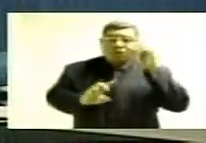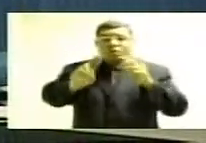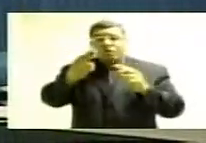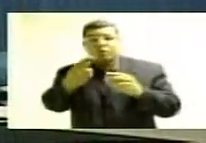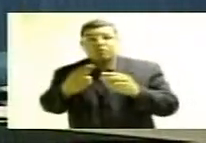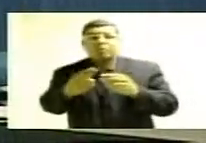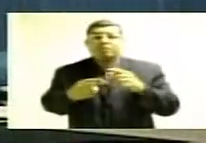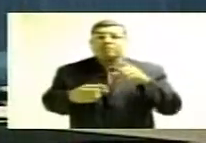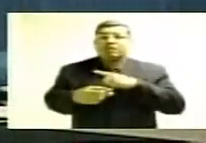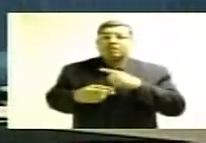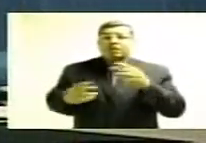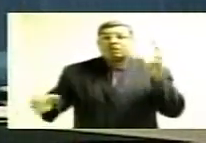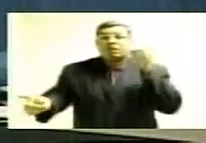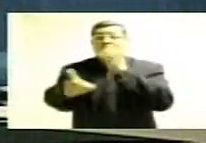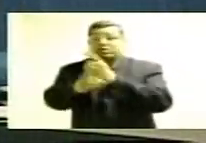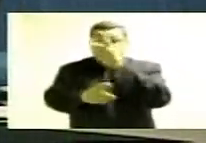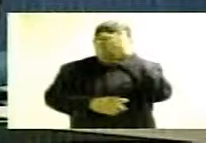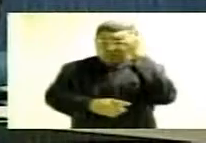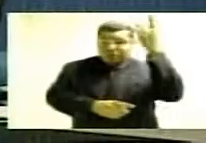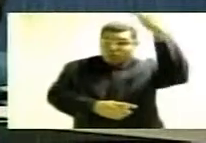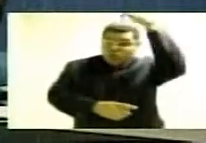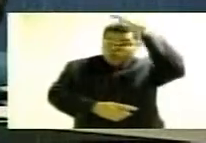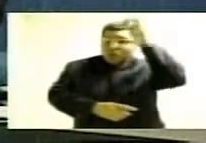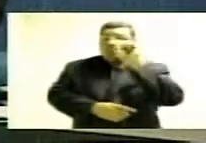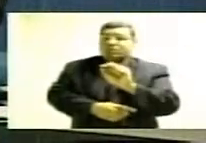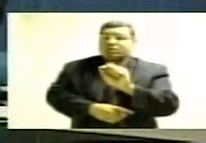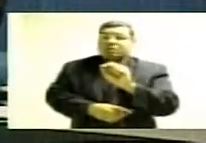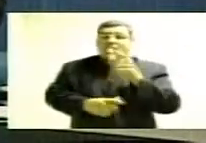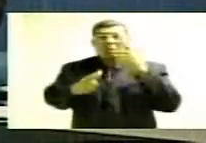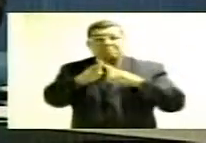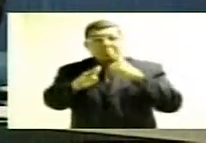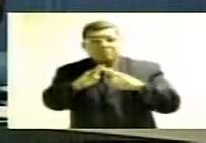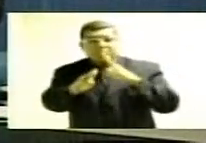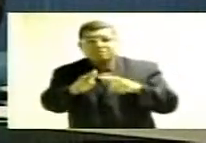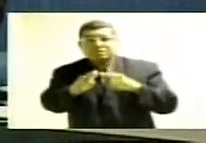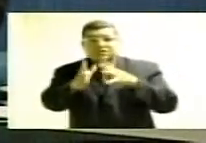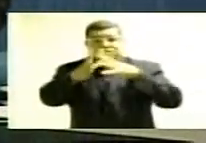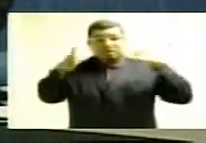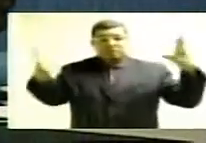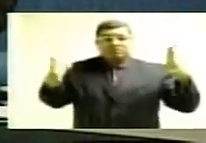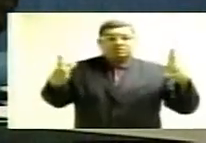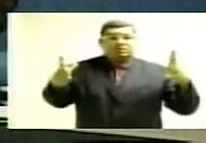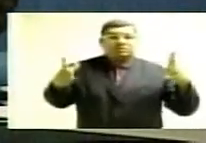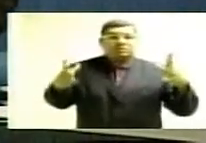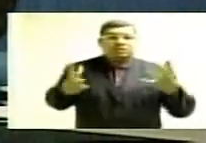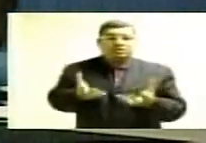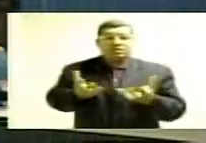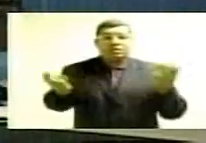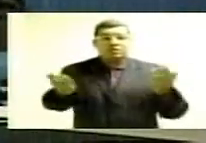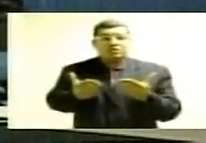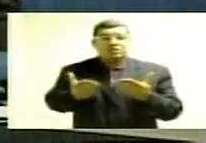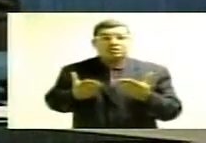ou para tentar encontrar culpados para um problema gravíssimo que